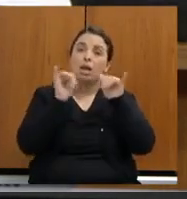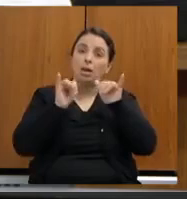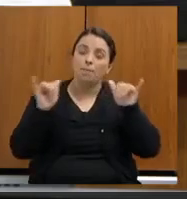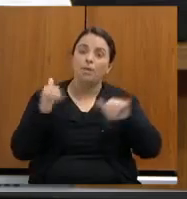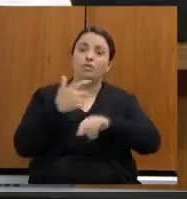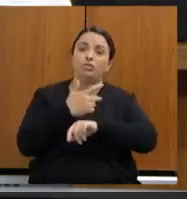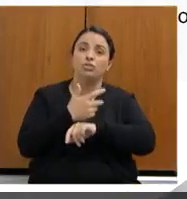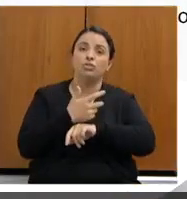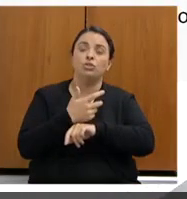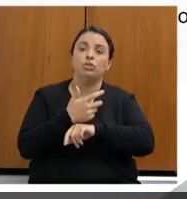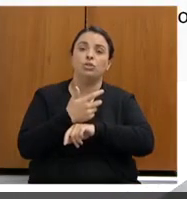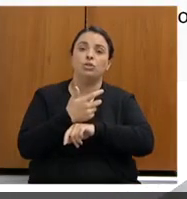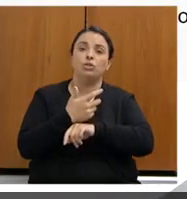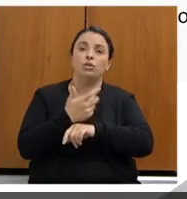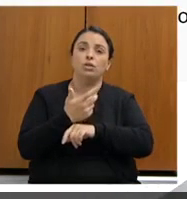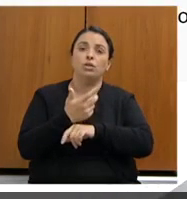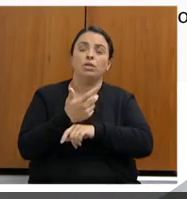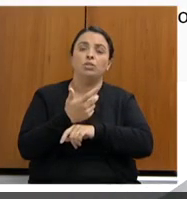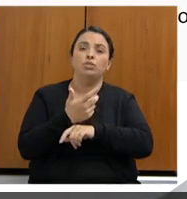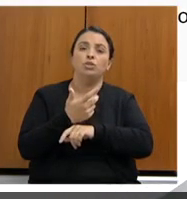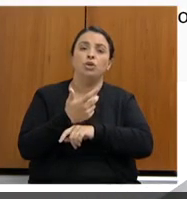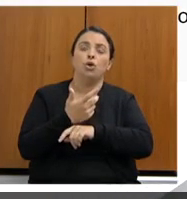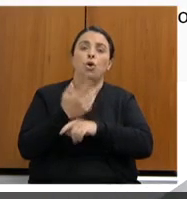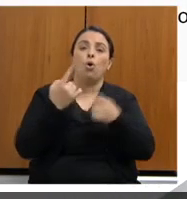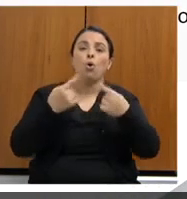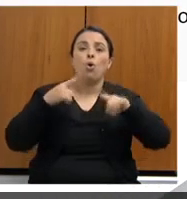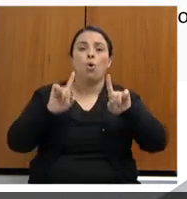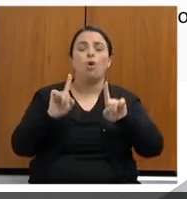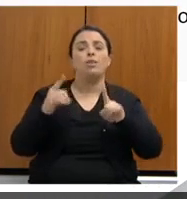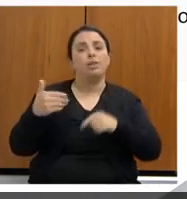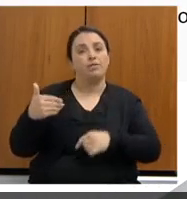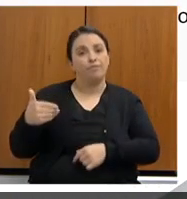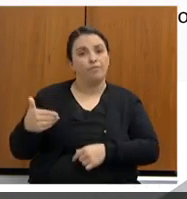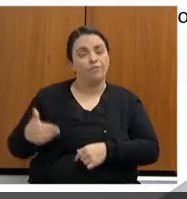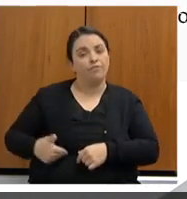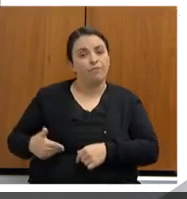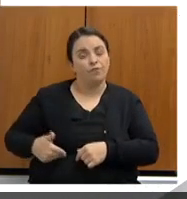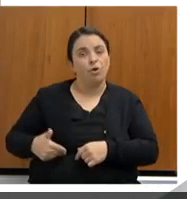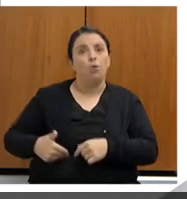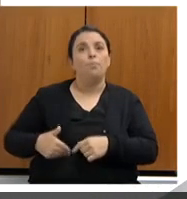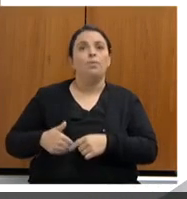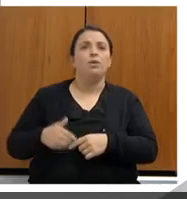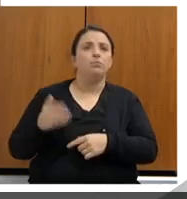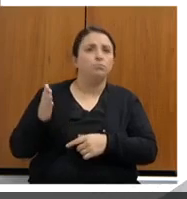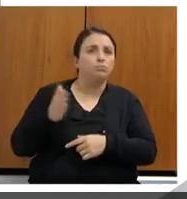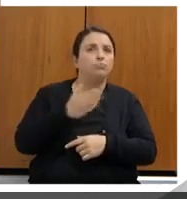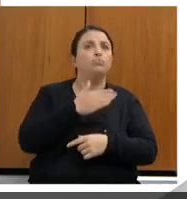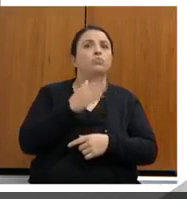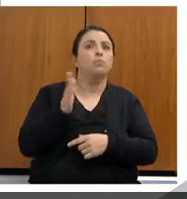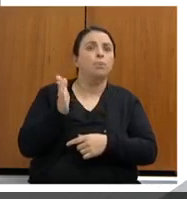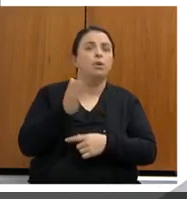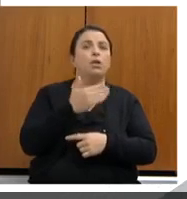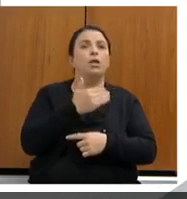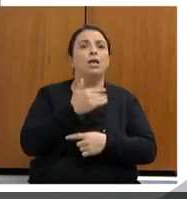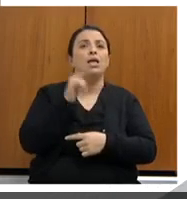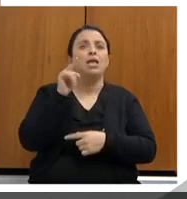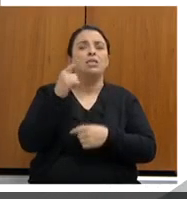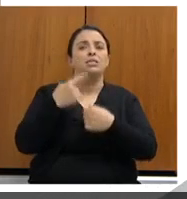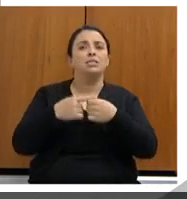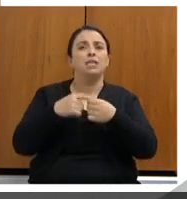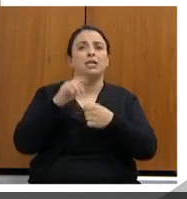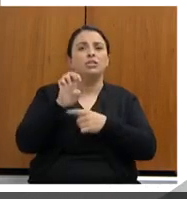fome e pode seguir em aí algum em alguns locais pode pode passar por gentileza em Espinosa